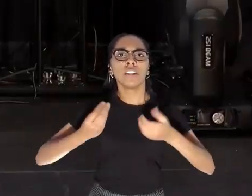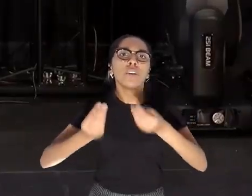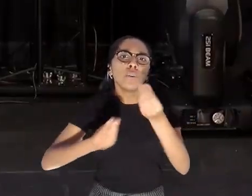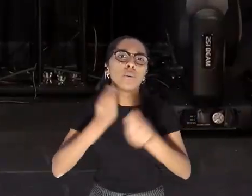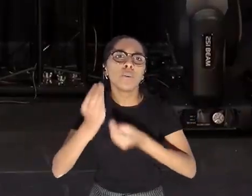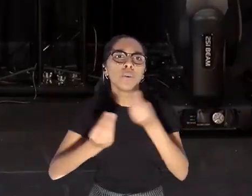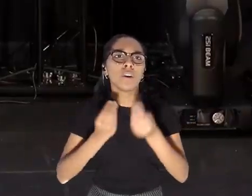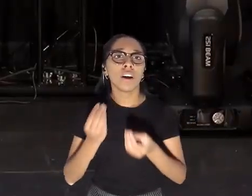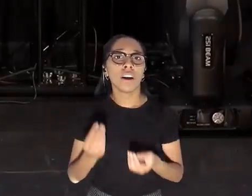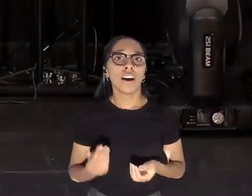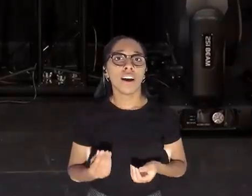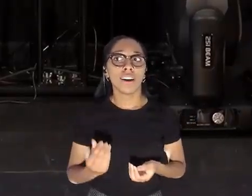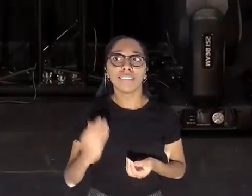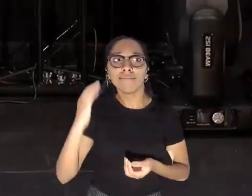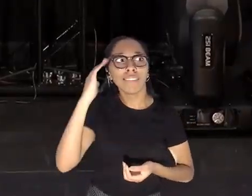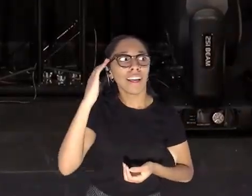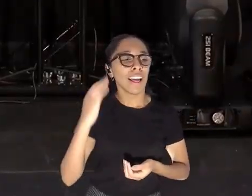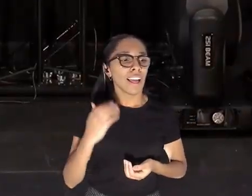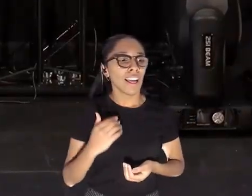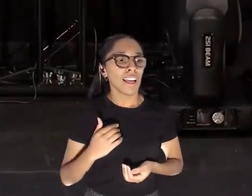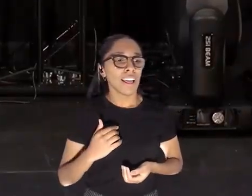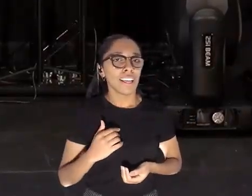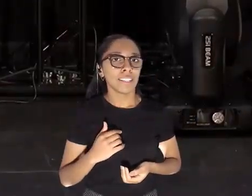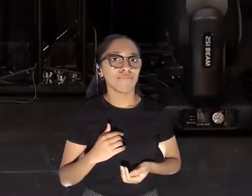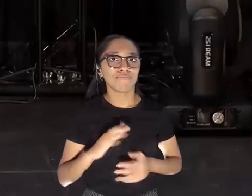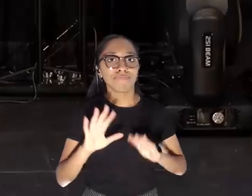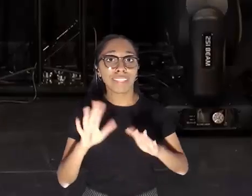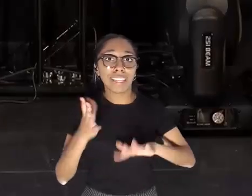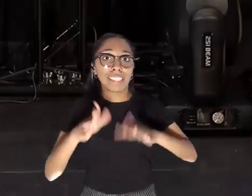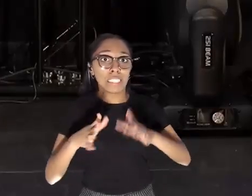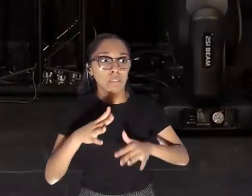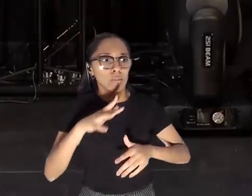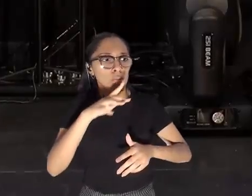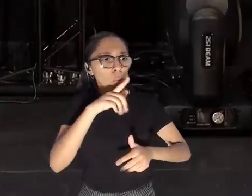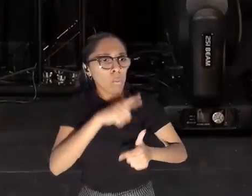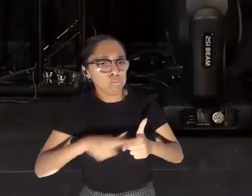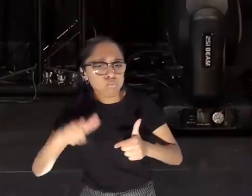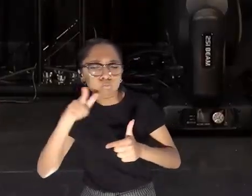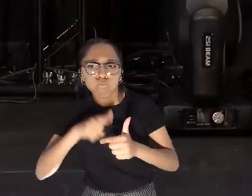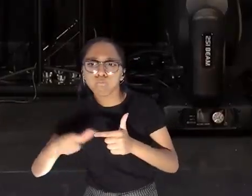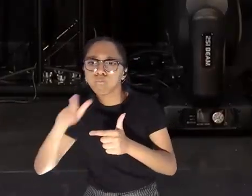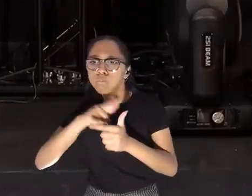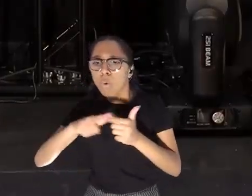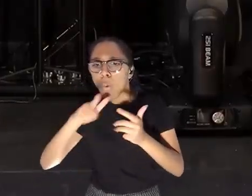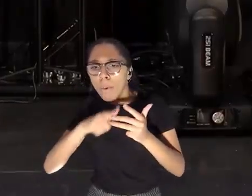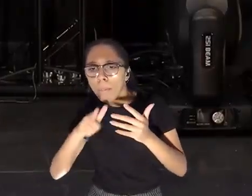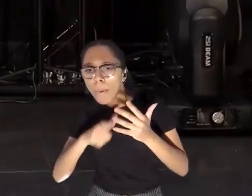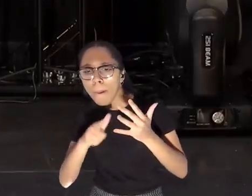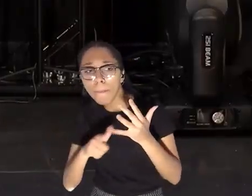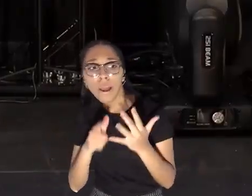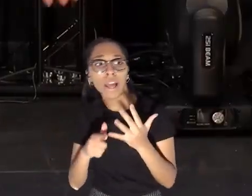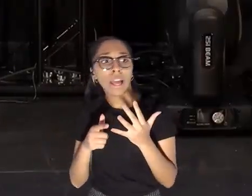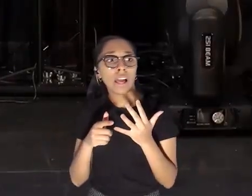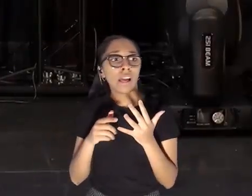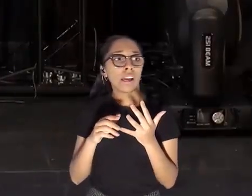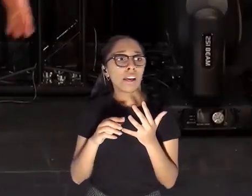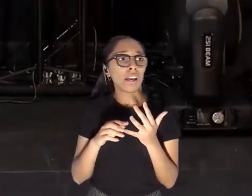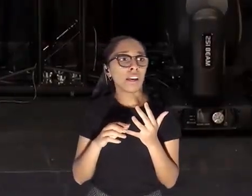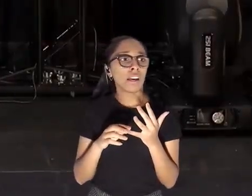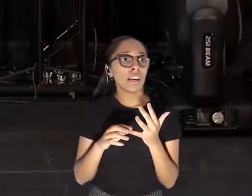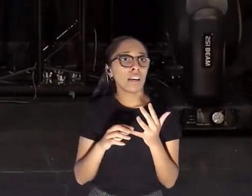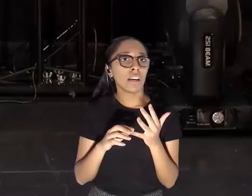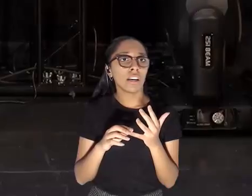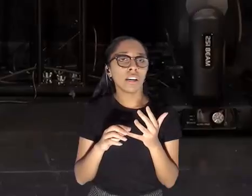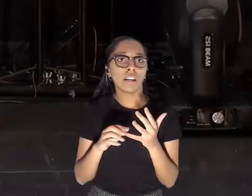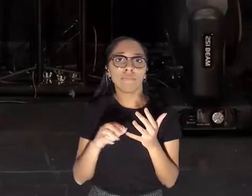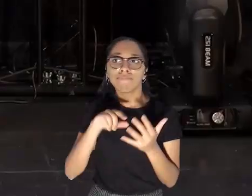tantos problemas e dizer assim: meu, nós vamos ter que fazer uma tenda lá agora no terreno, porque não tem mais